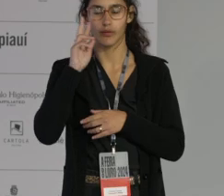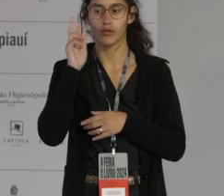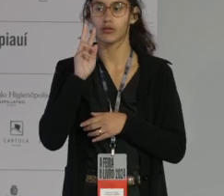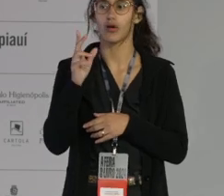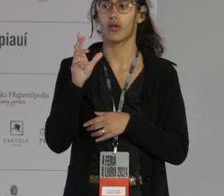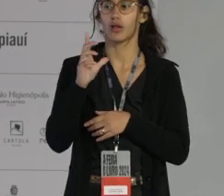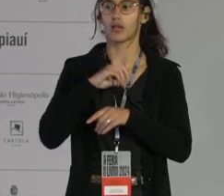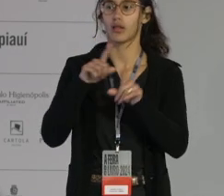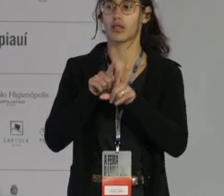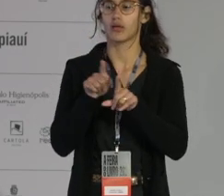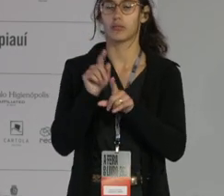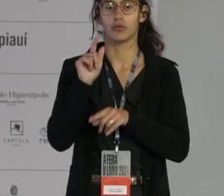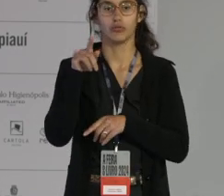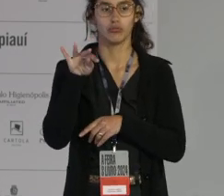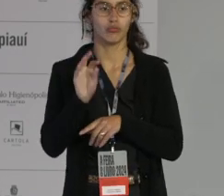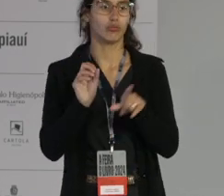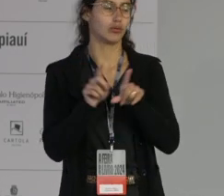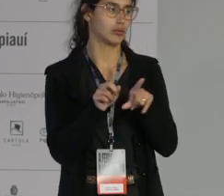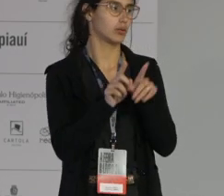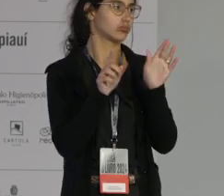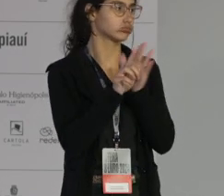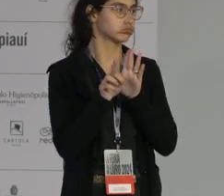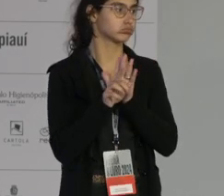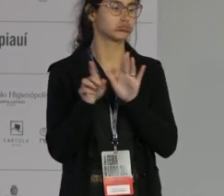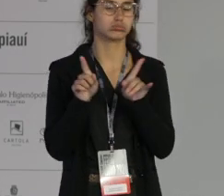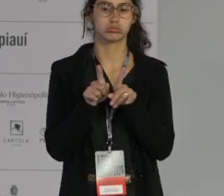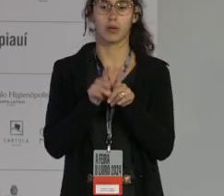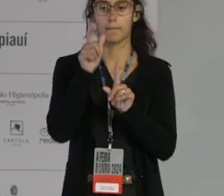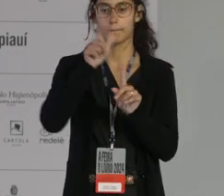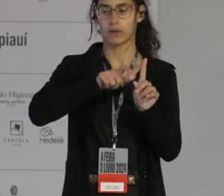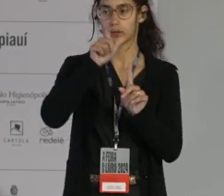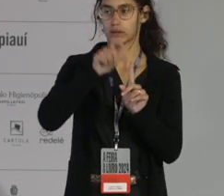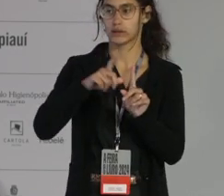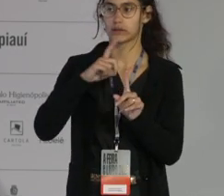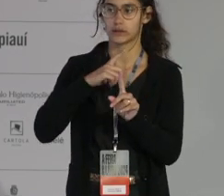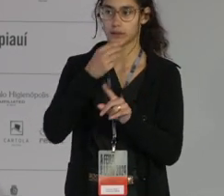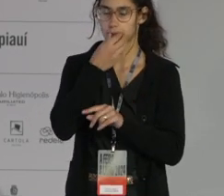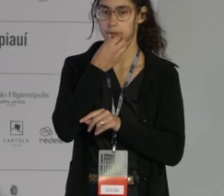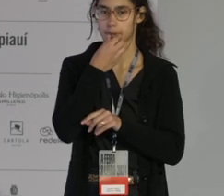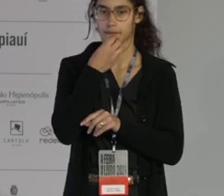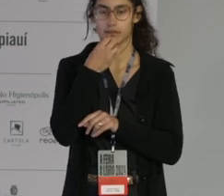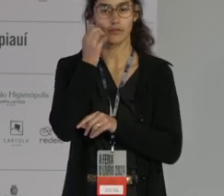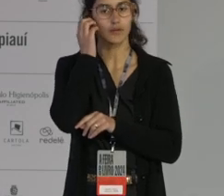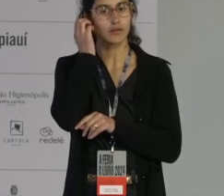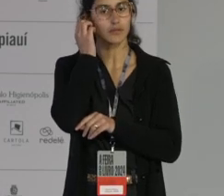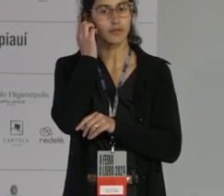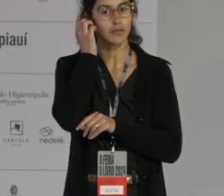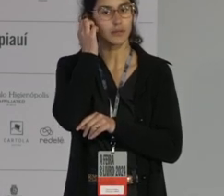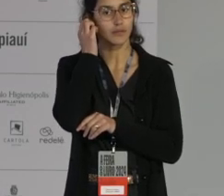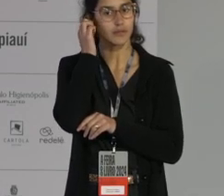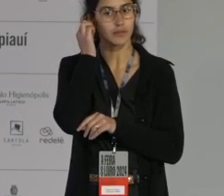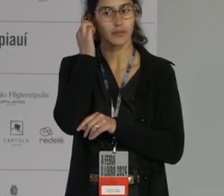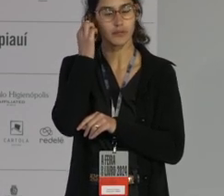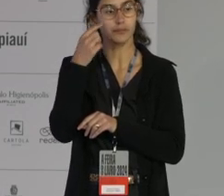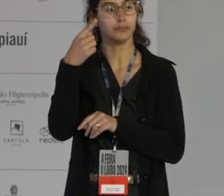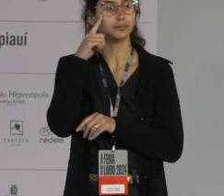feiura, nos Getulinhos também essa grande questão é esse personagem, os Getulinhos, a ideia é que é um personagem que vai aos poucos